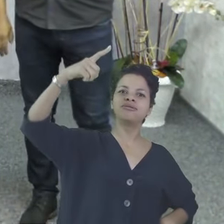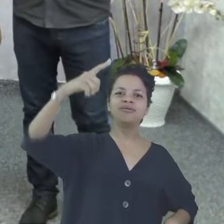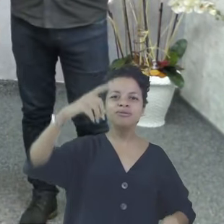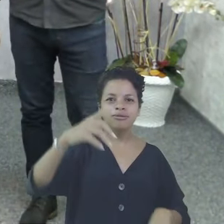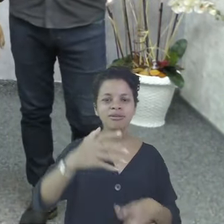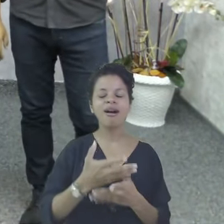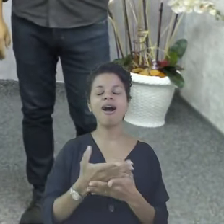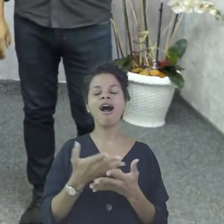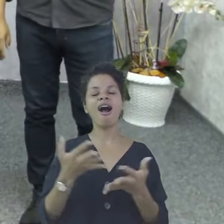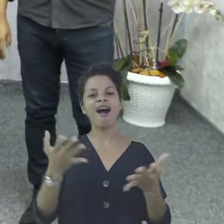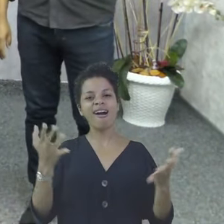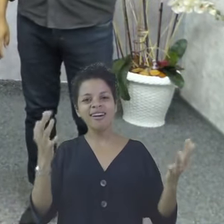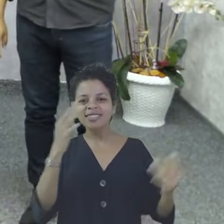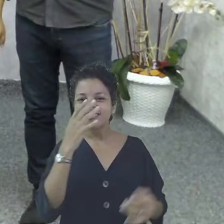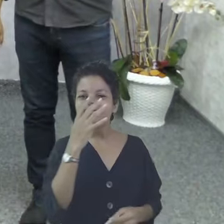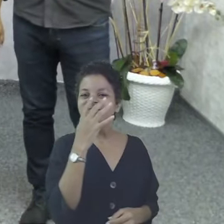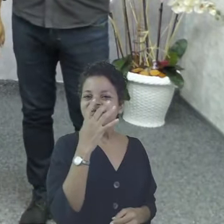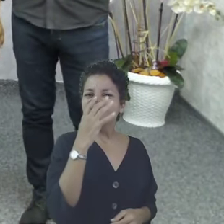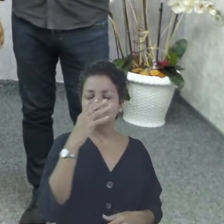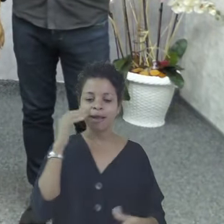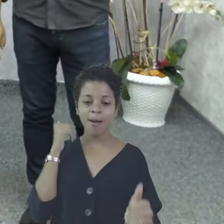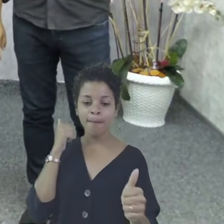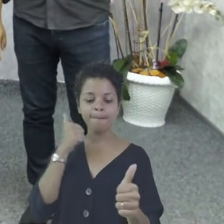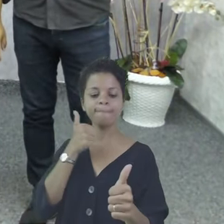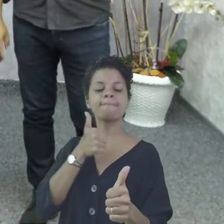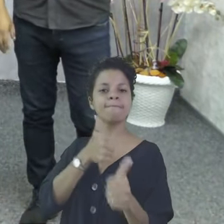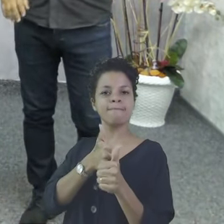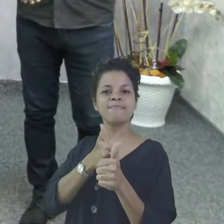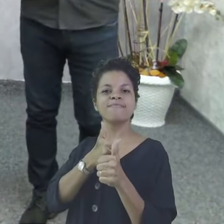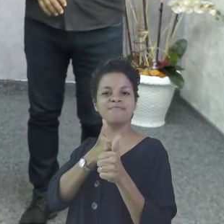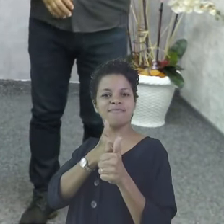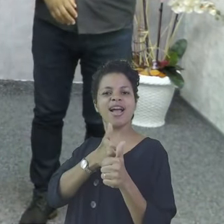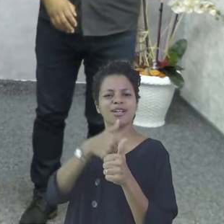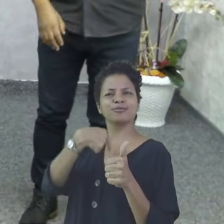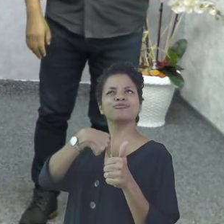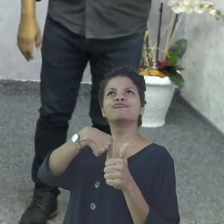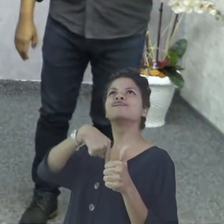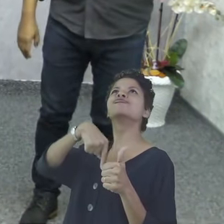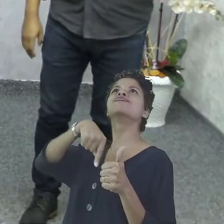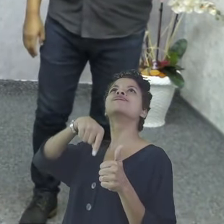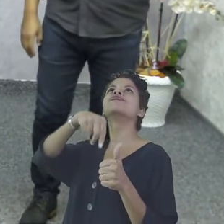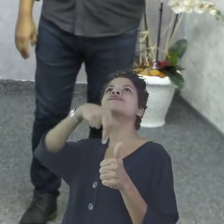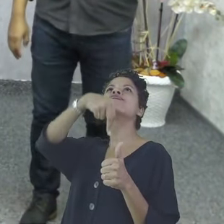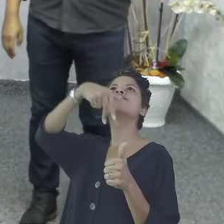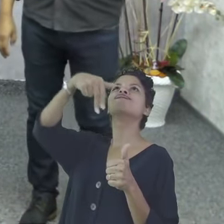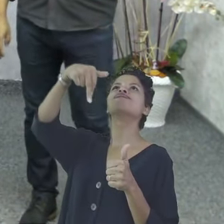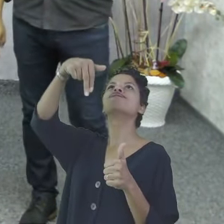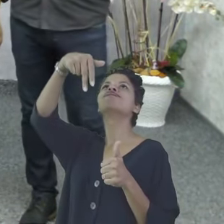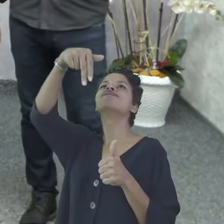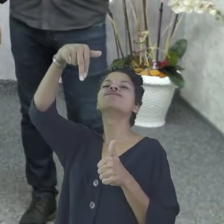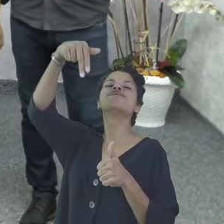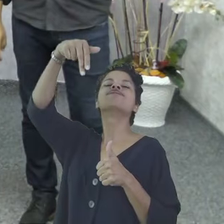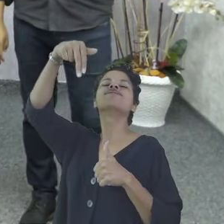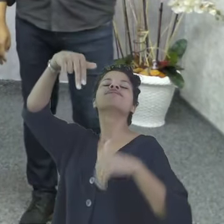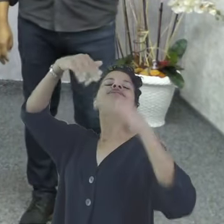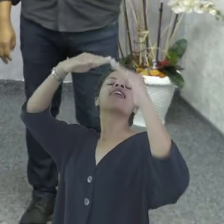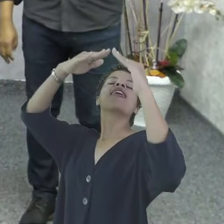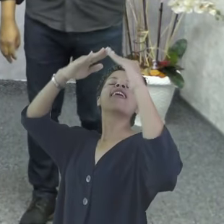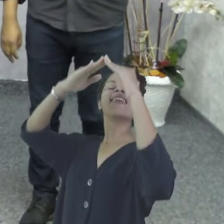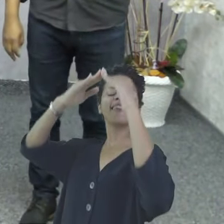Sião. Perto está o dia em que subirei, e no lar